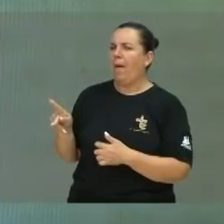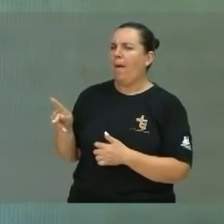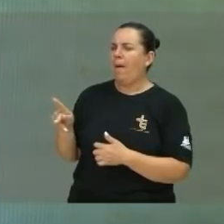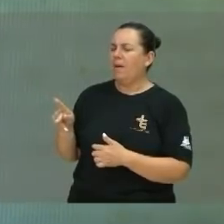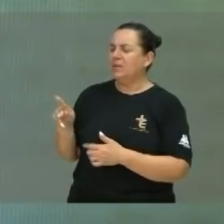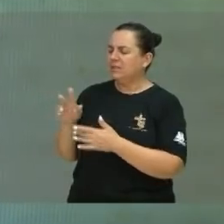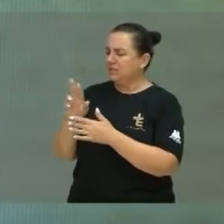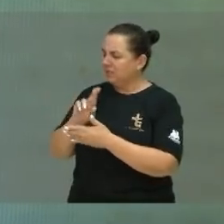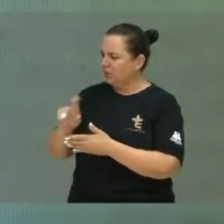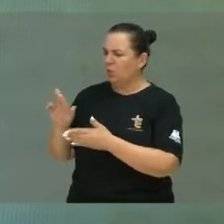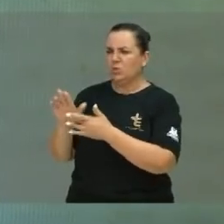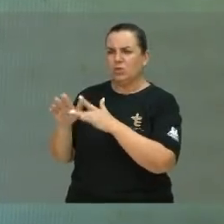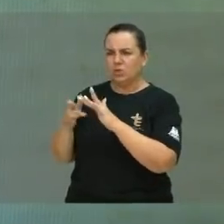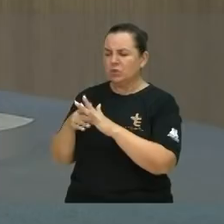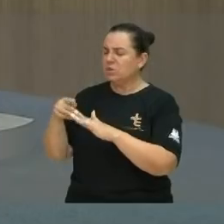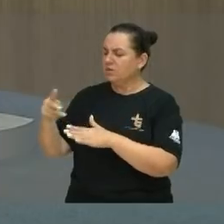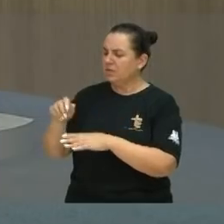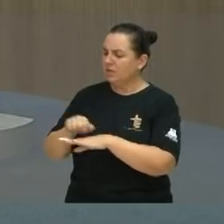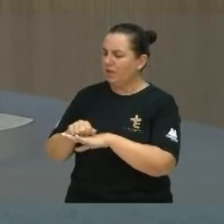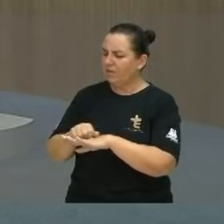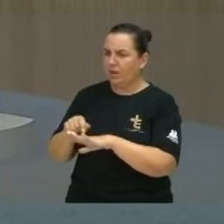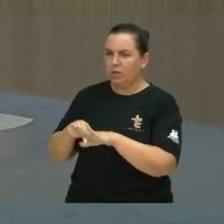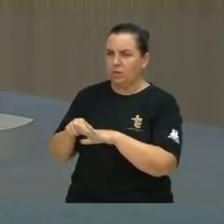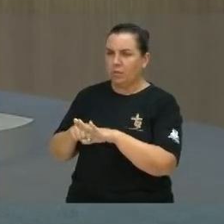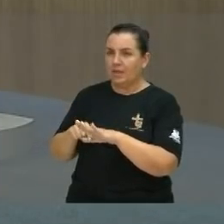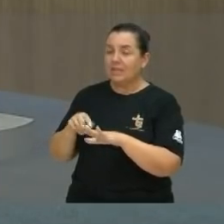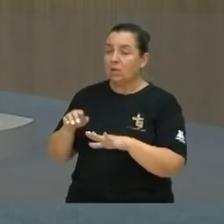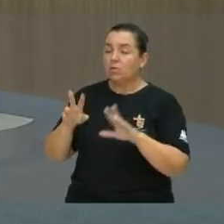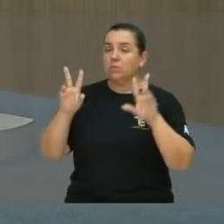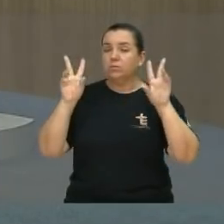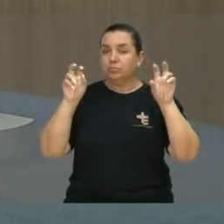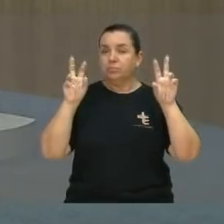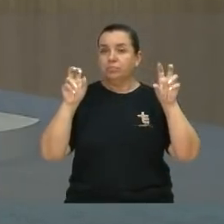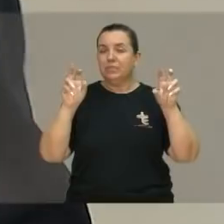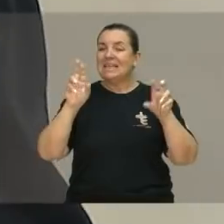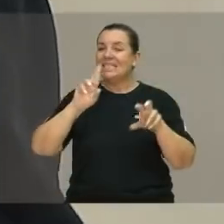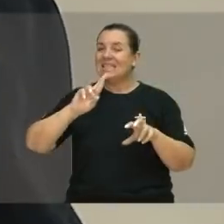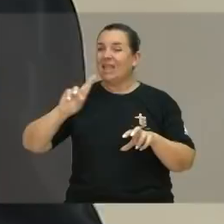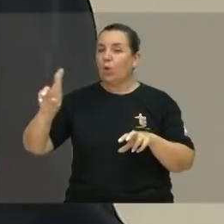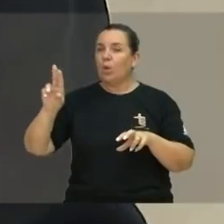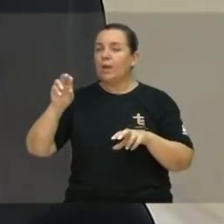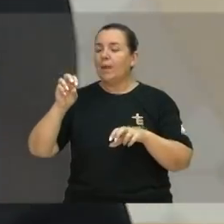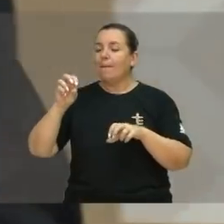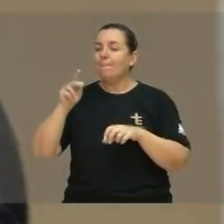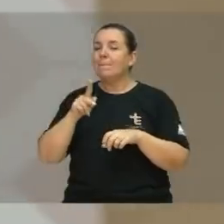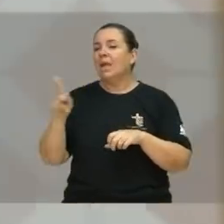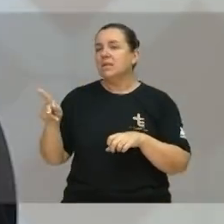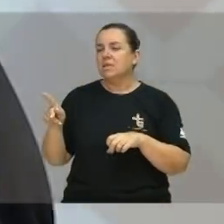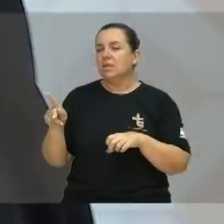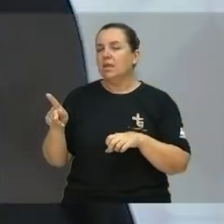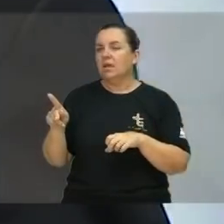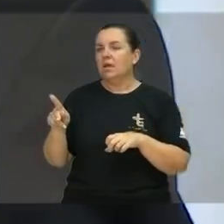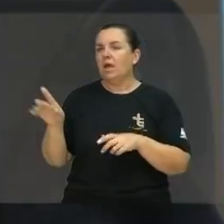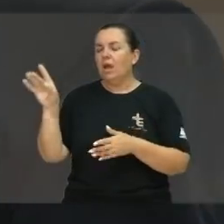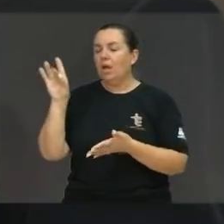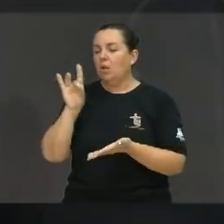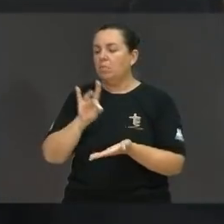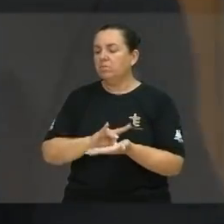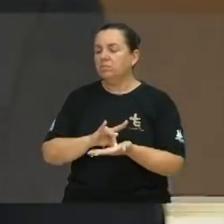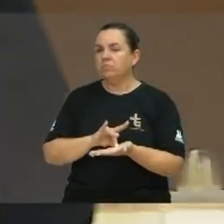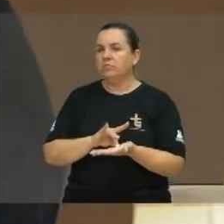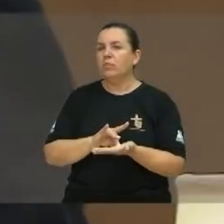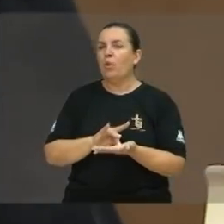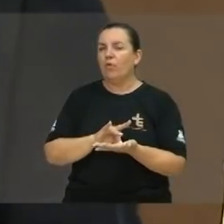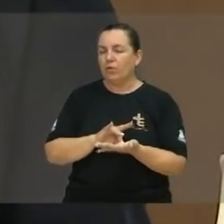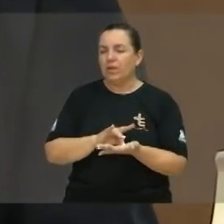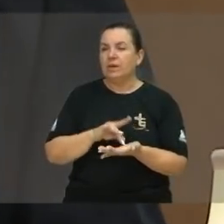vos laveis os bos lavei os pés essa expressão senhor e mestre é uma afirmação com dá mais ele